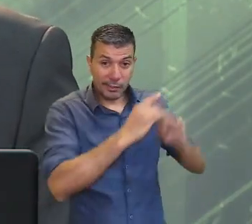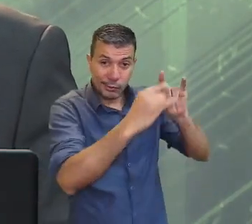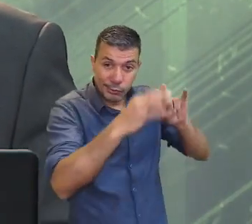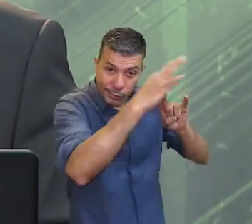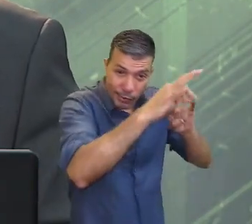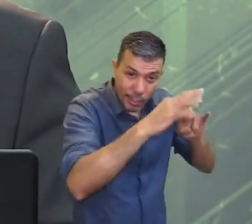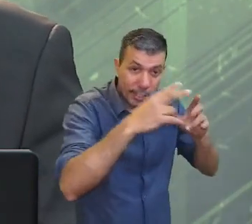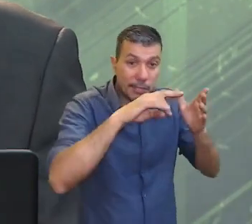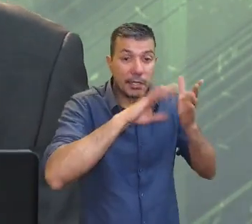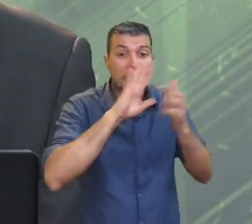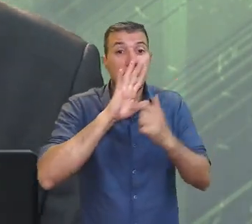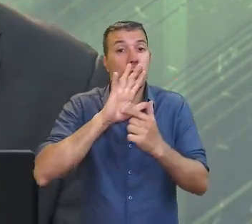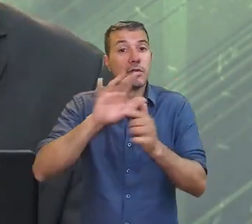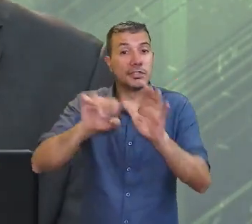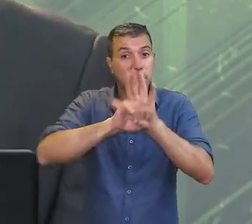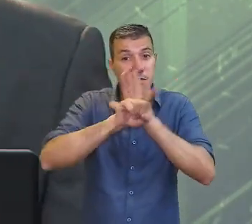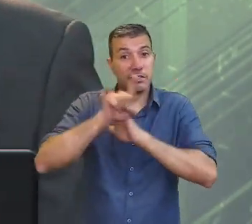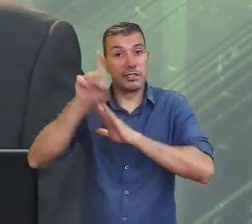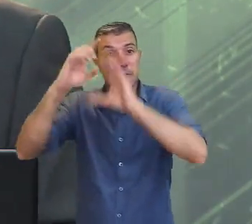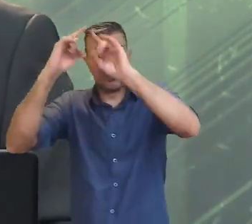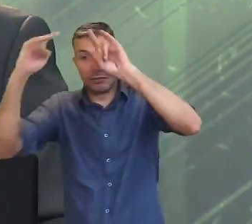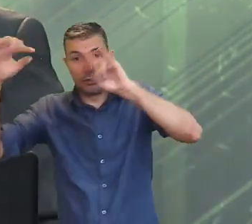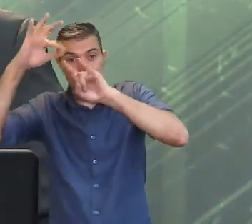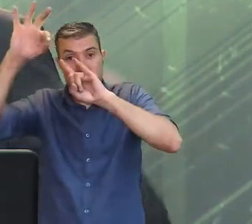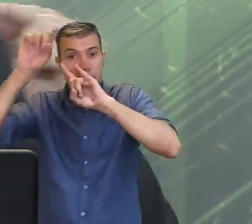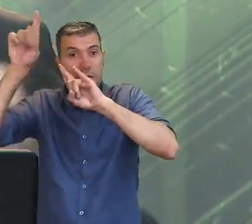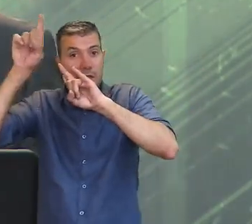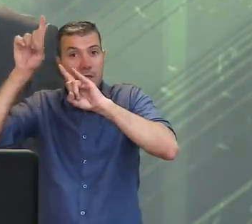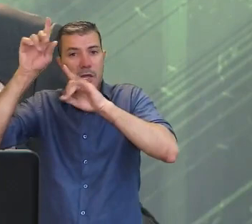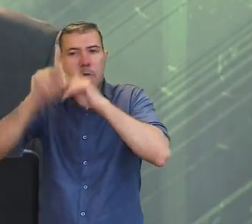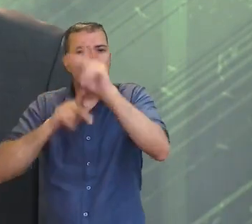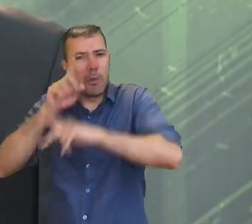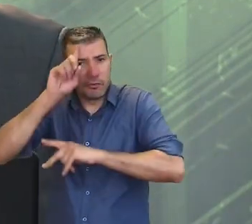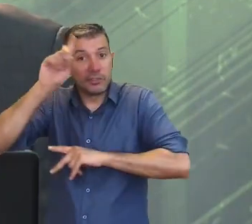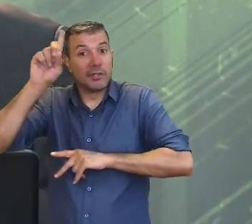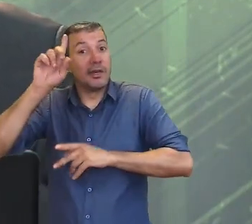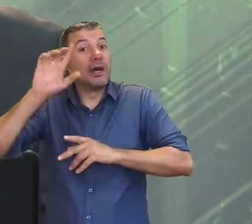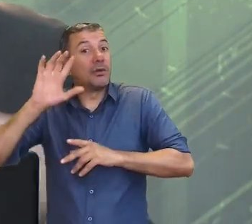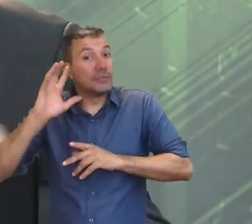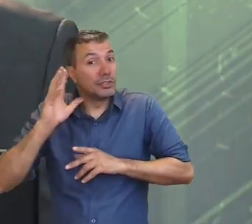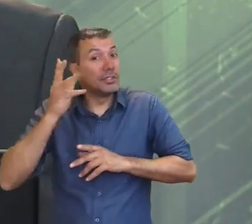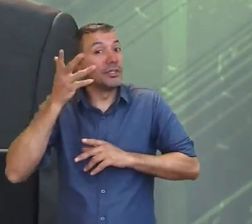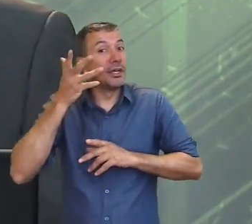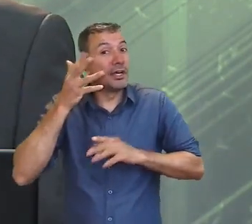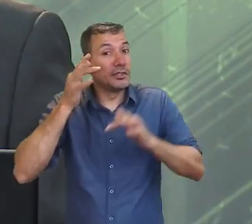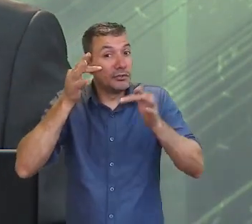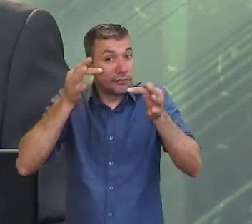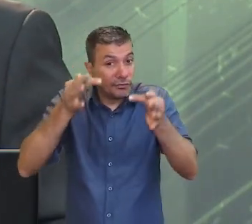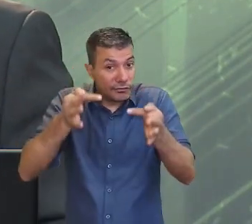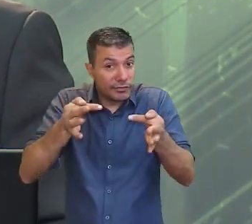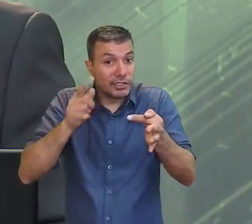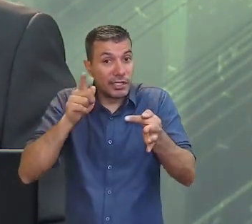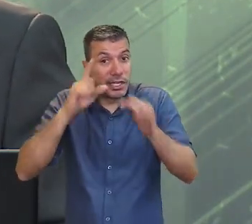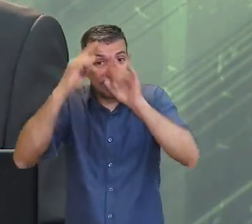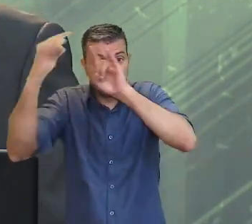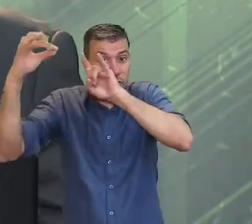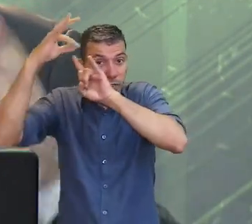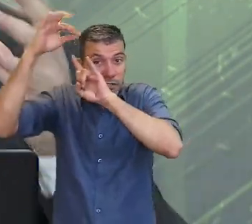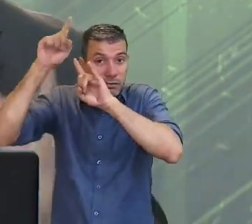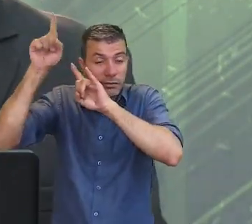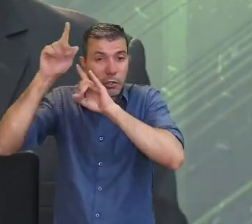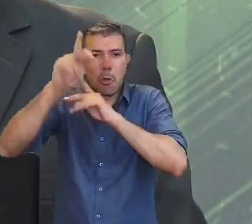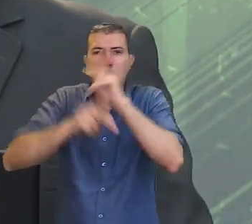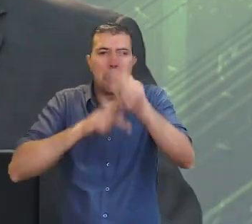Testamento, representava o juízo de vindicação do povo de Deus, o mesmo ocorrerá ao término da purificação do santuário celestial.